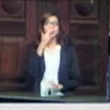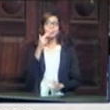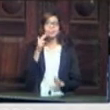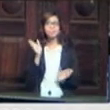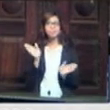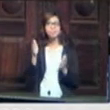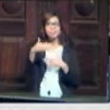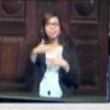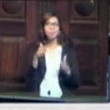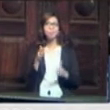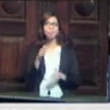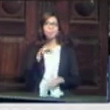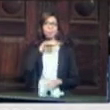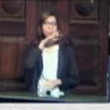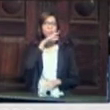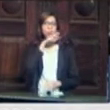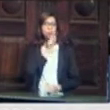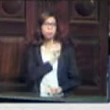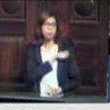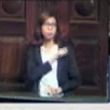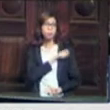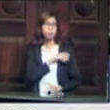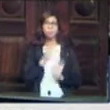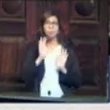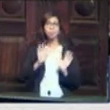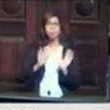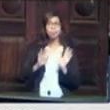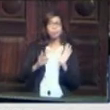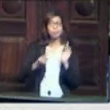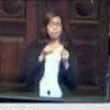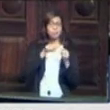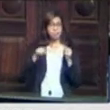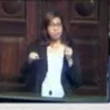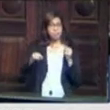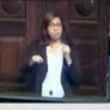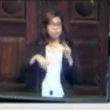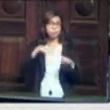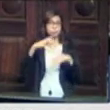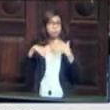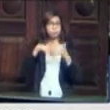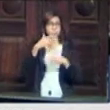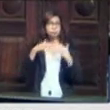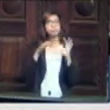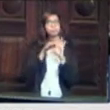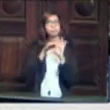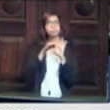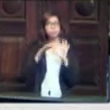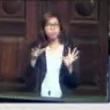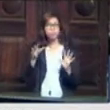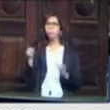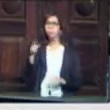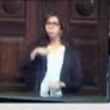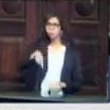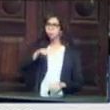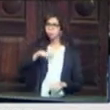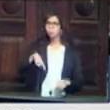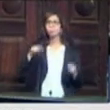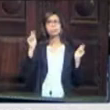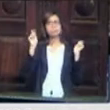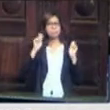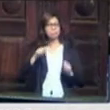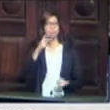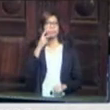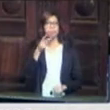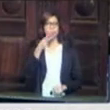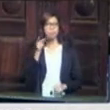de austeridade, mas que, ao longo da semana, permitiu com que nós pudéssemos dizer que